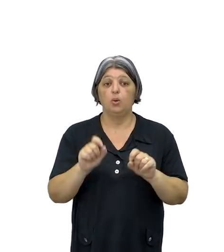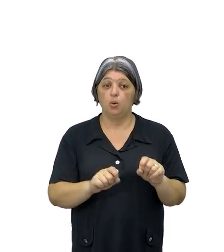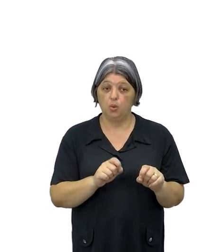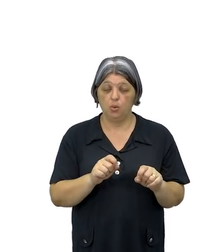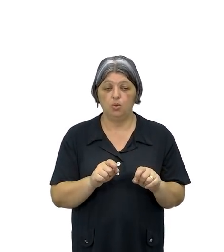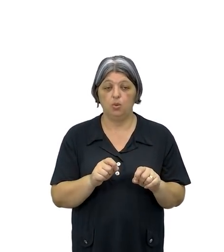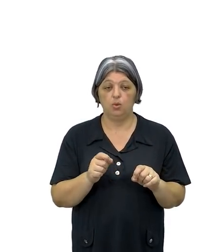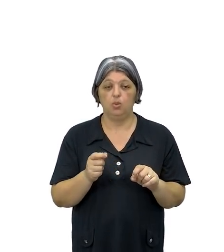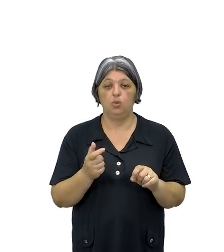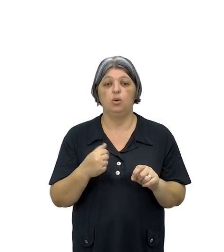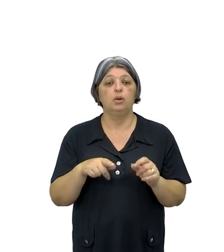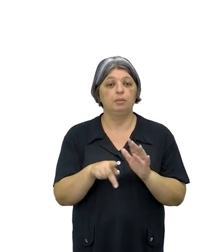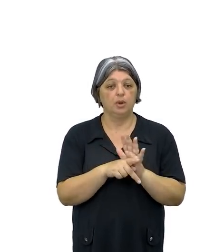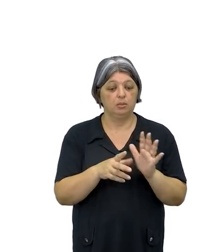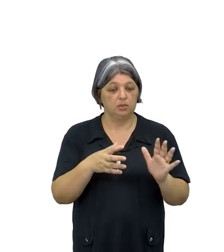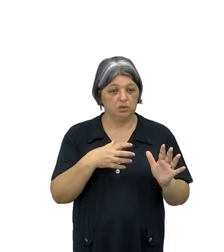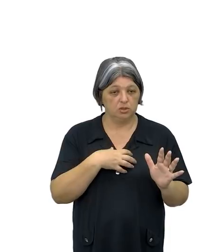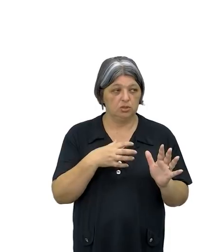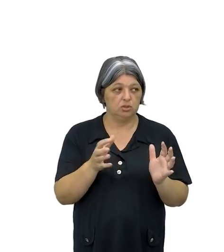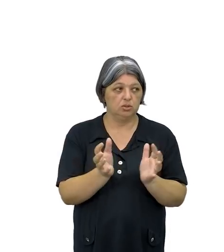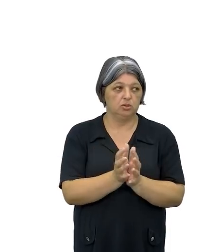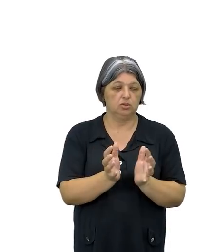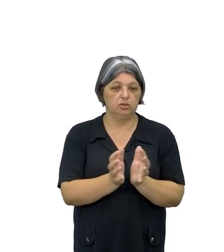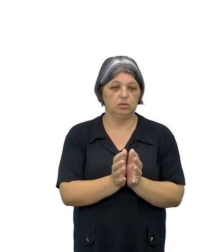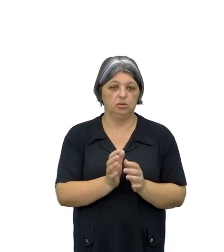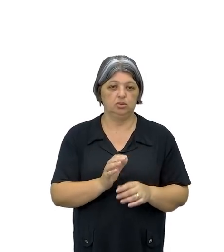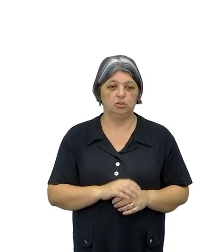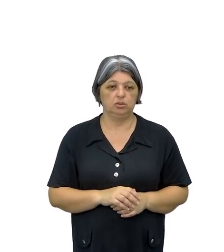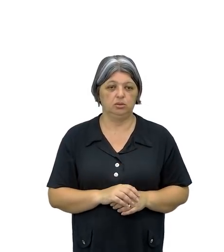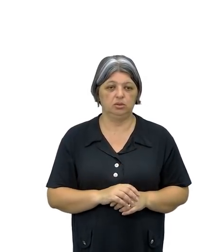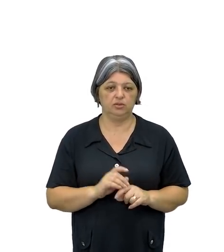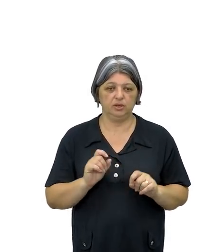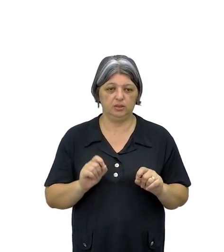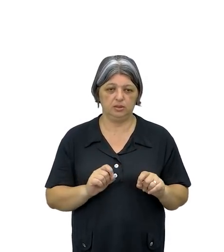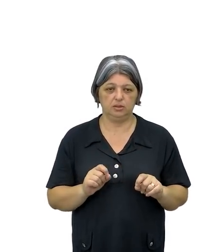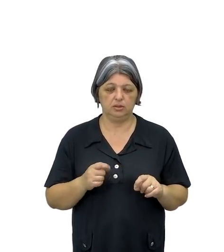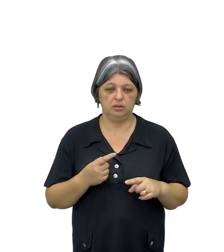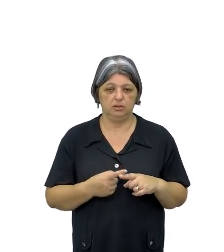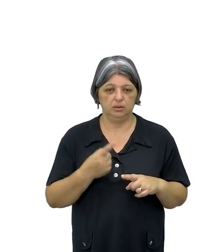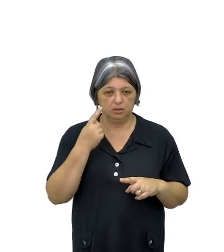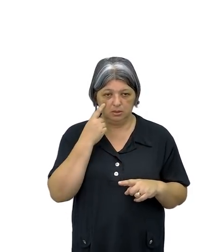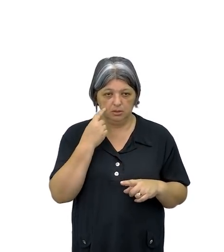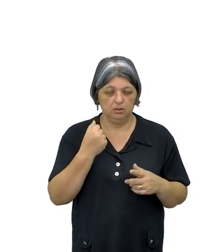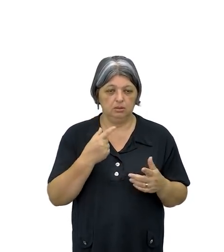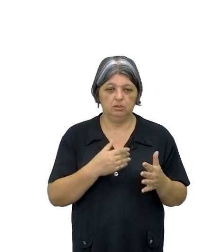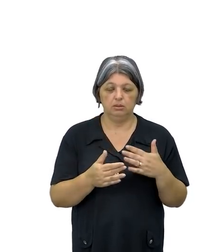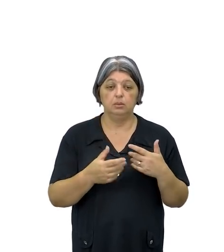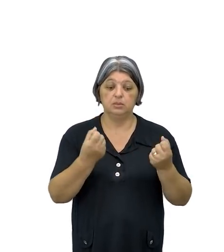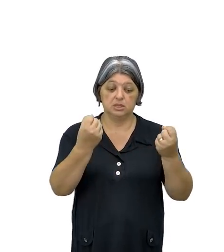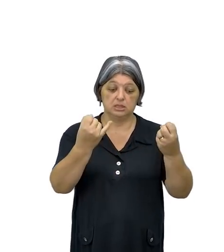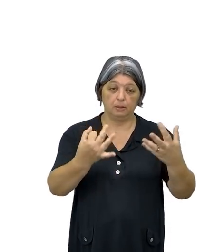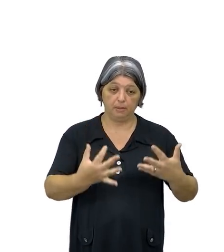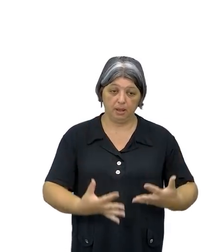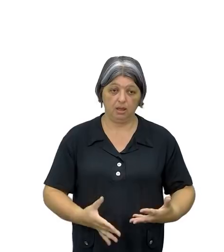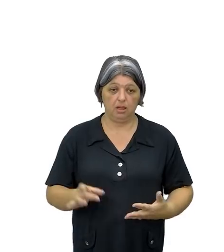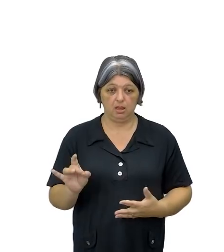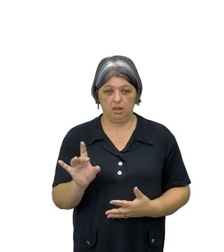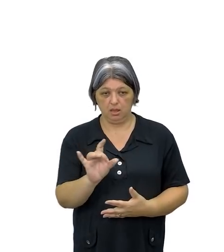estarão agrupados dessa forma, por isso, isso e isso, né? Então, eu preciso explicar,